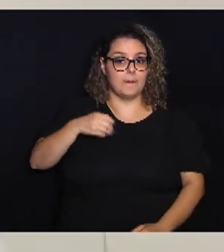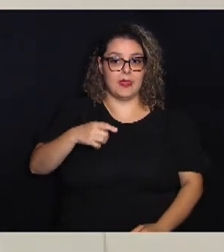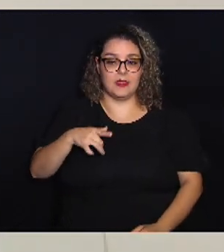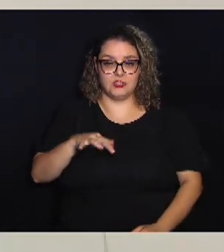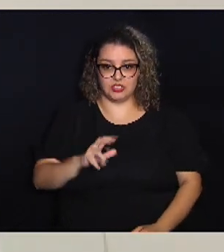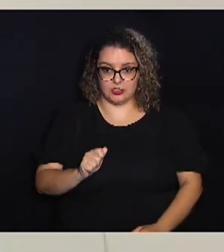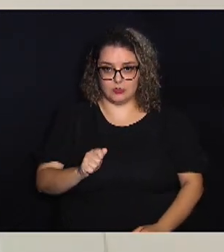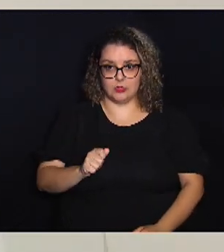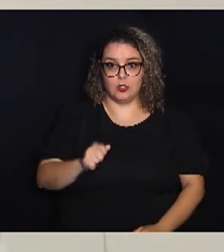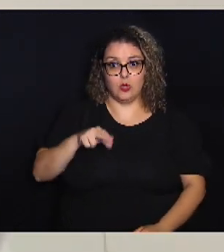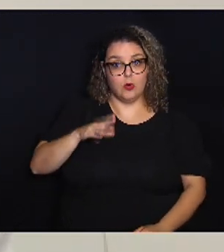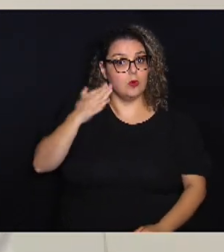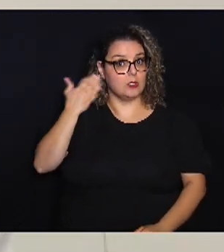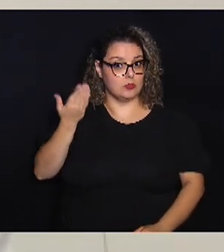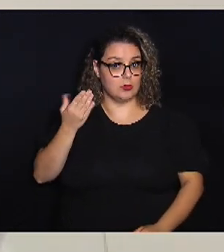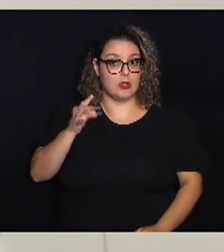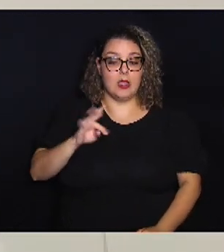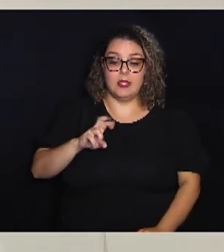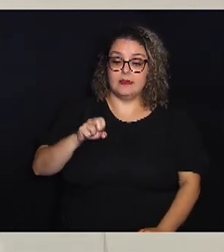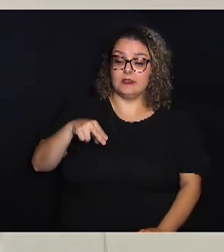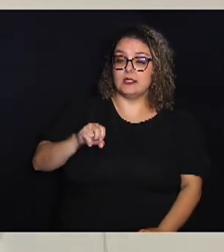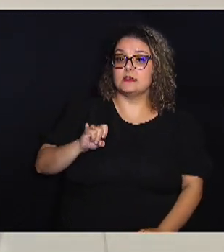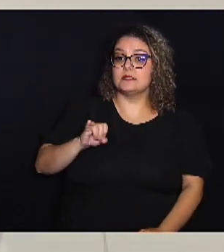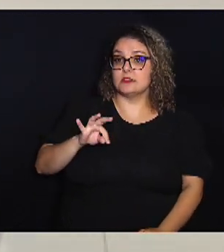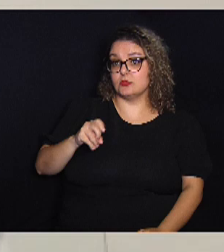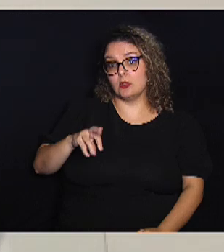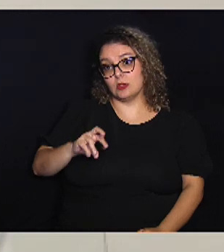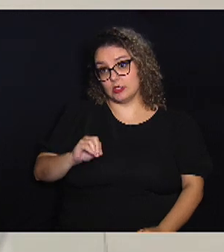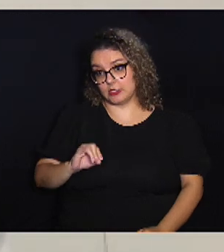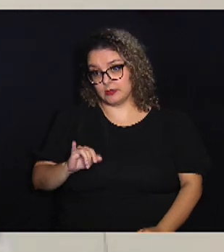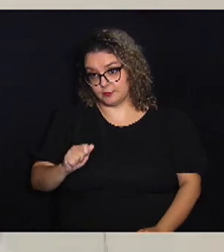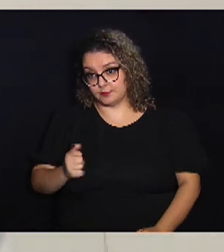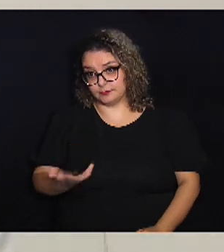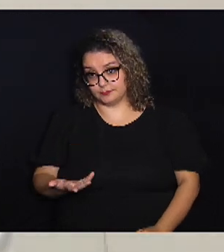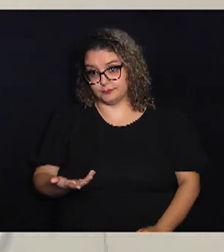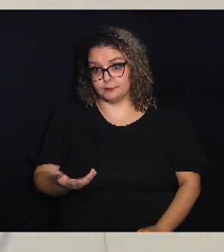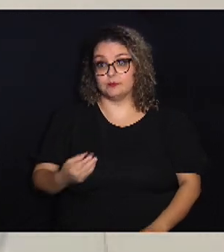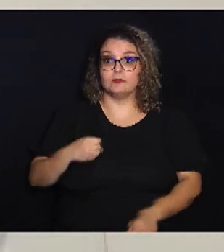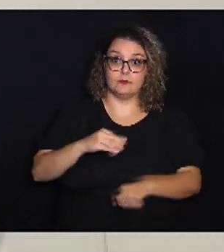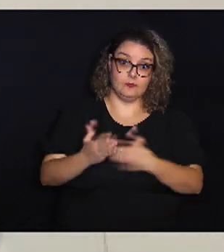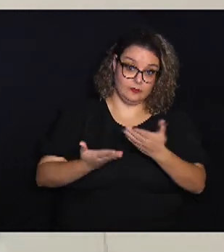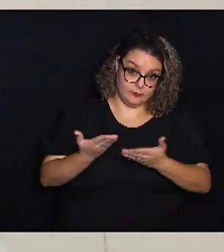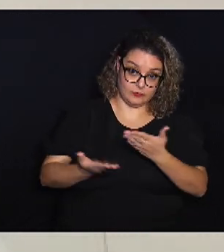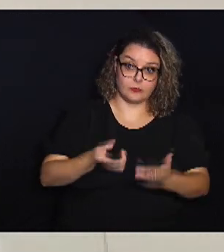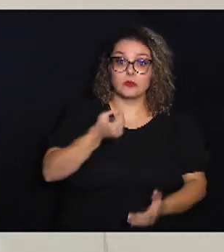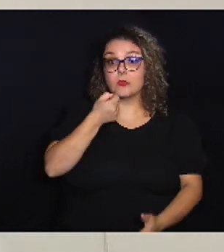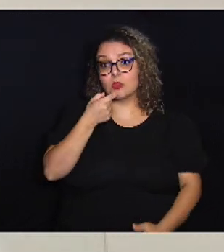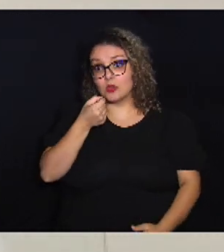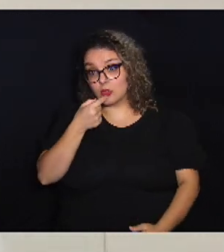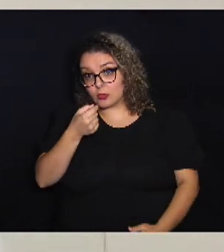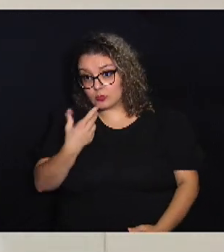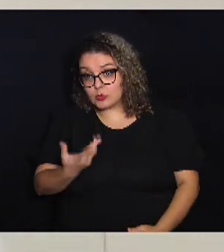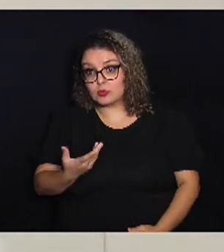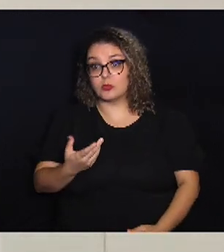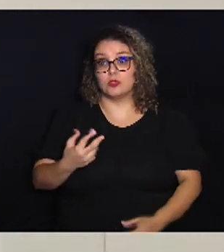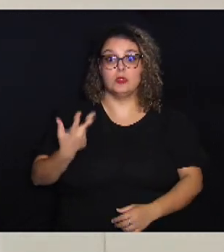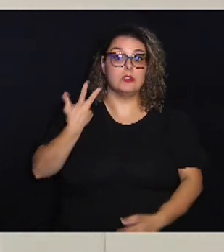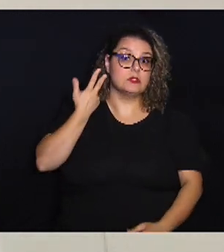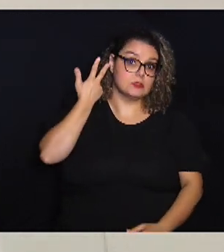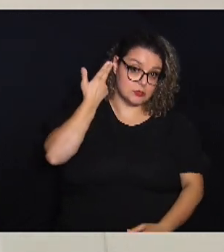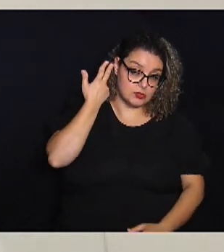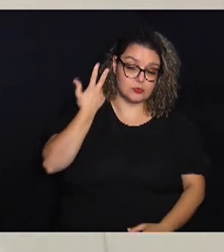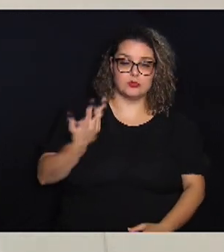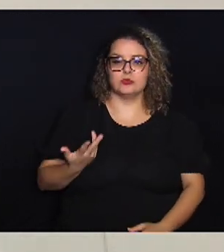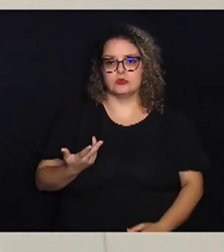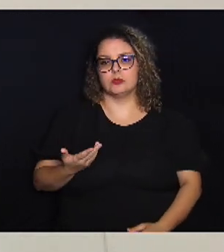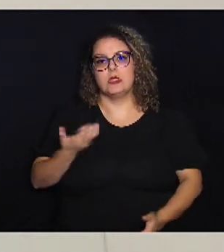ser uma perda auditiva transitória. Então, pode ser indicado um tratamento medicamentoso, cirúrgico, e essa